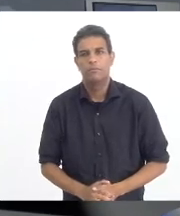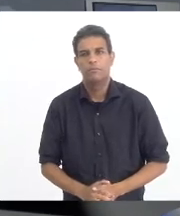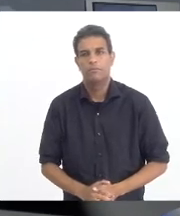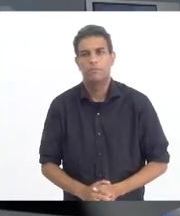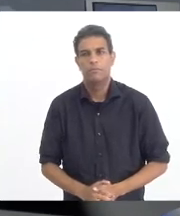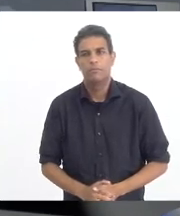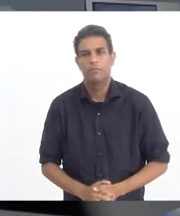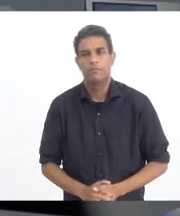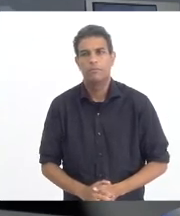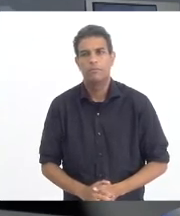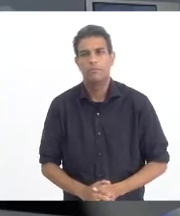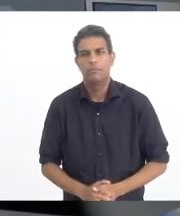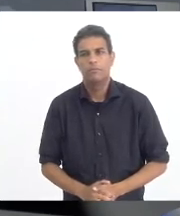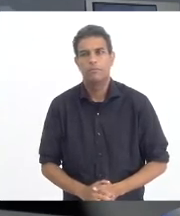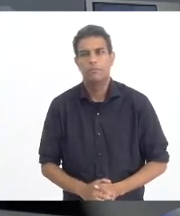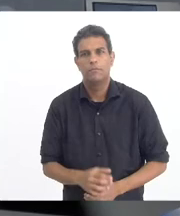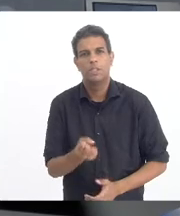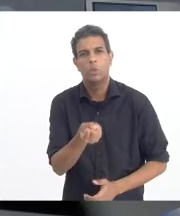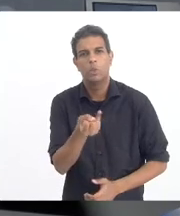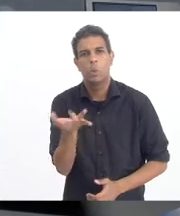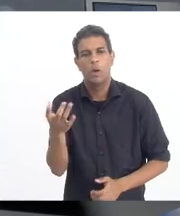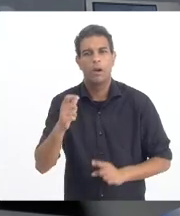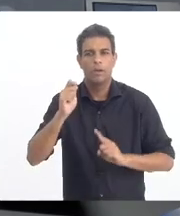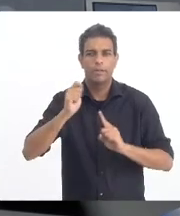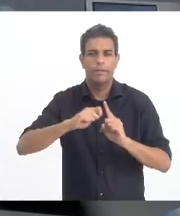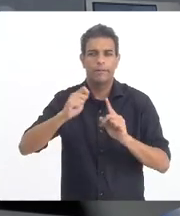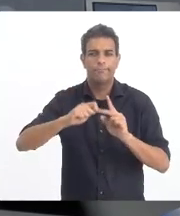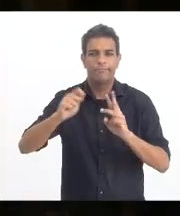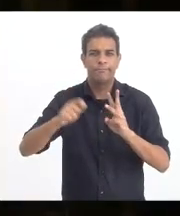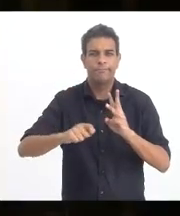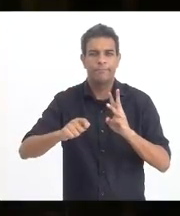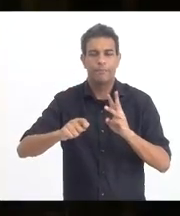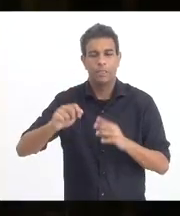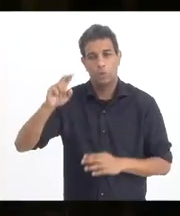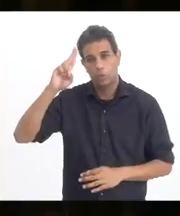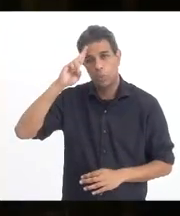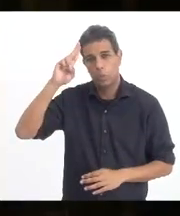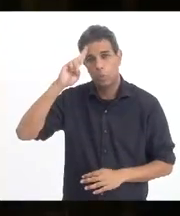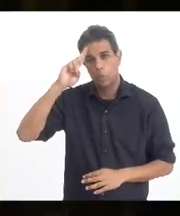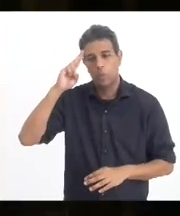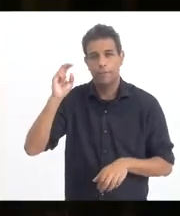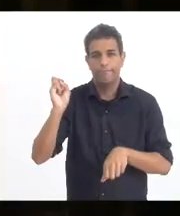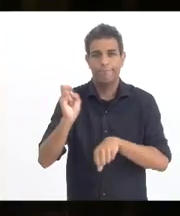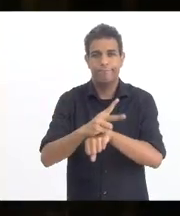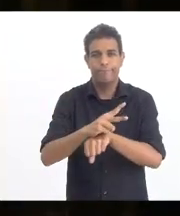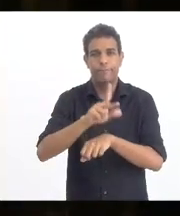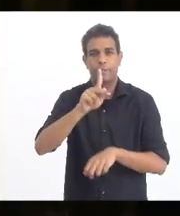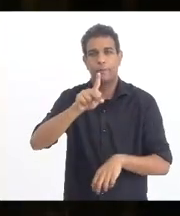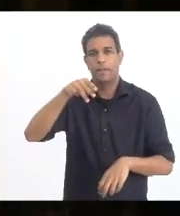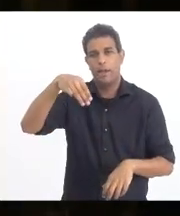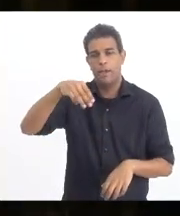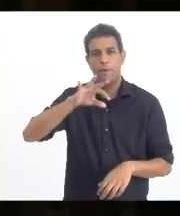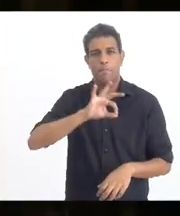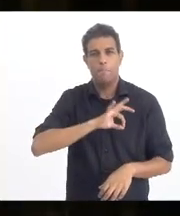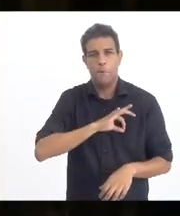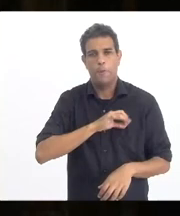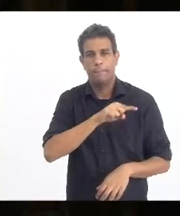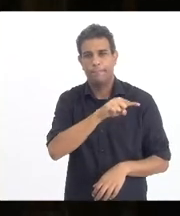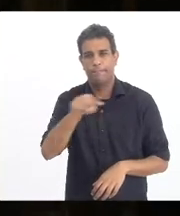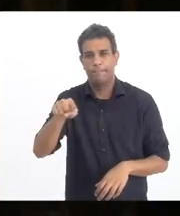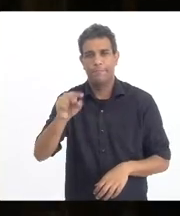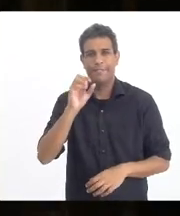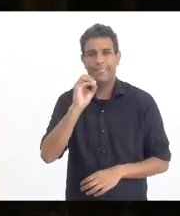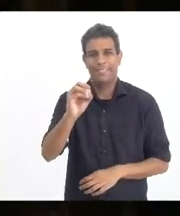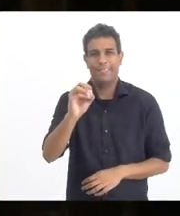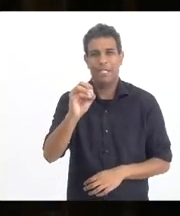Aqui ele está com quanto de triênio aqui? Ó, no soldado, ingressando na PM, você colocou